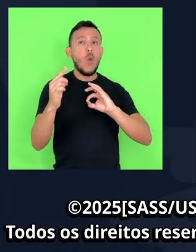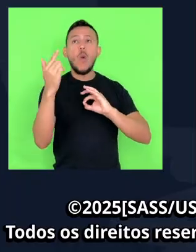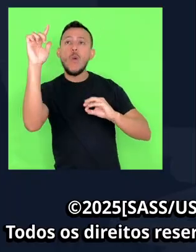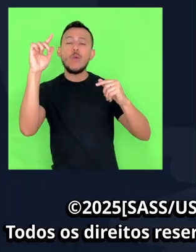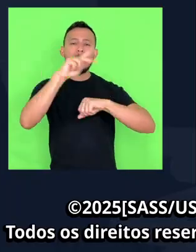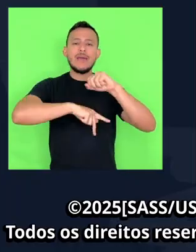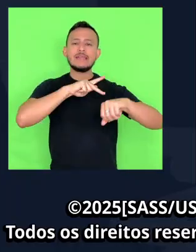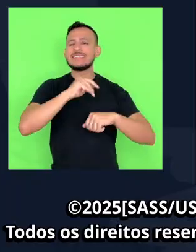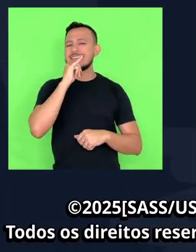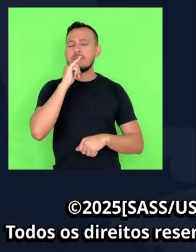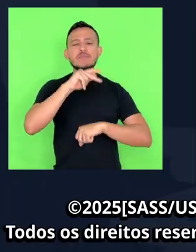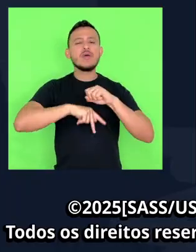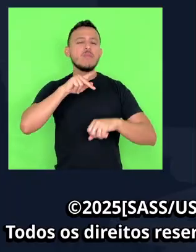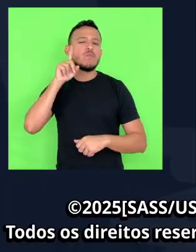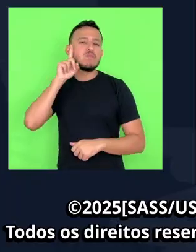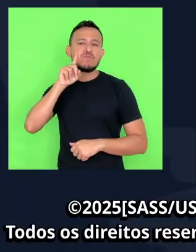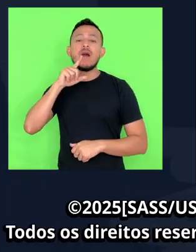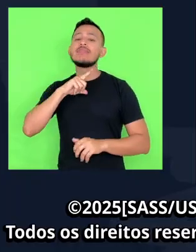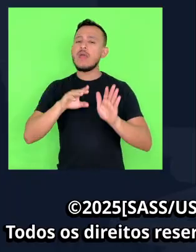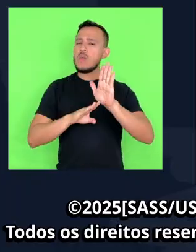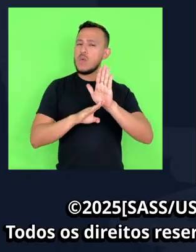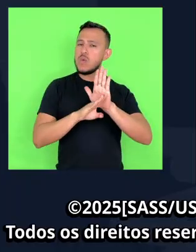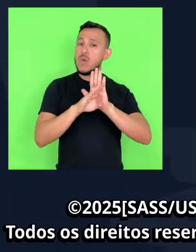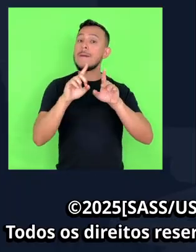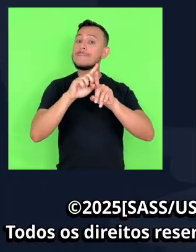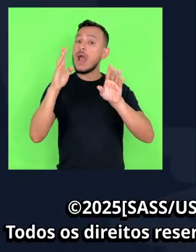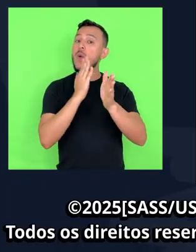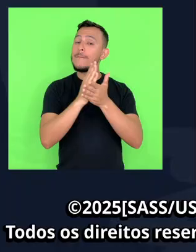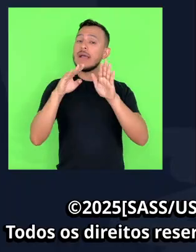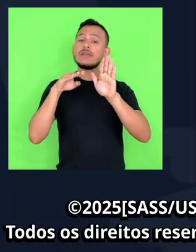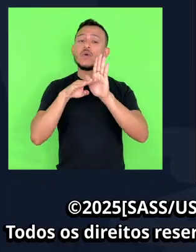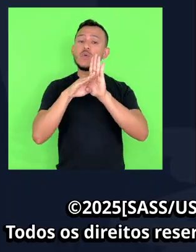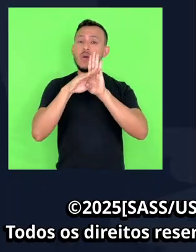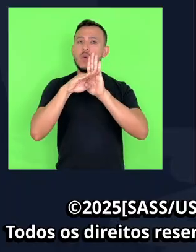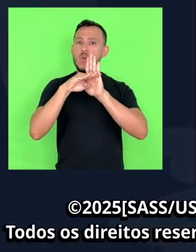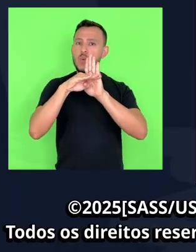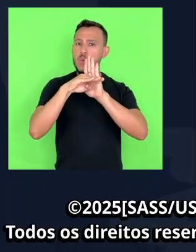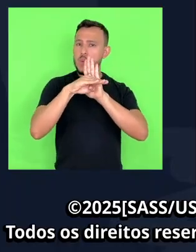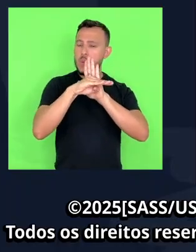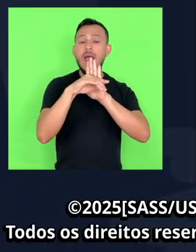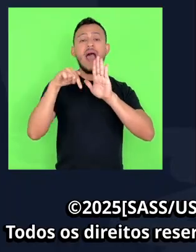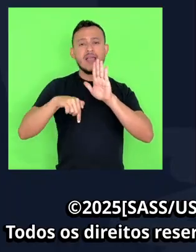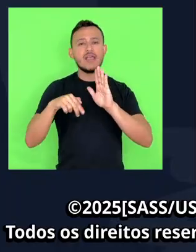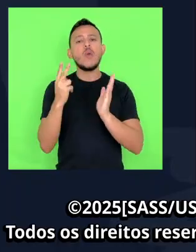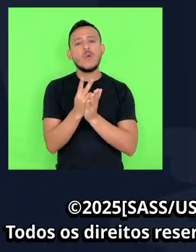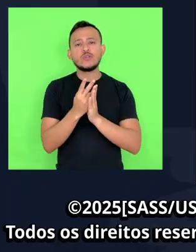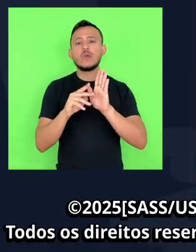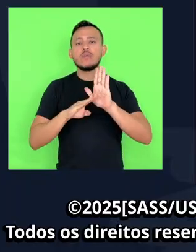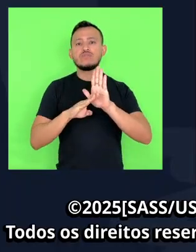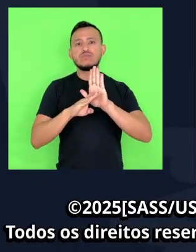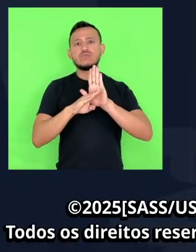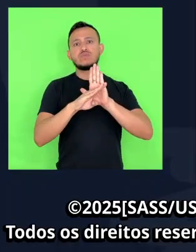outros países, como os Estados Unidos, são elevados, mas começam a mostrar uma estabilidade. Aqui nós continuamos com